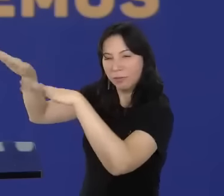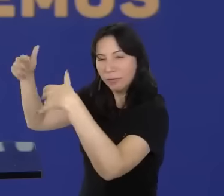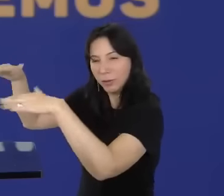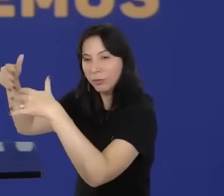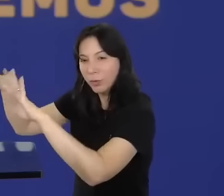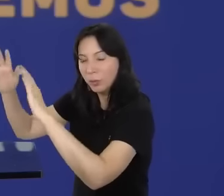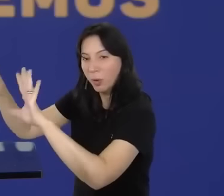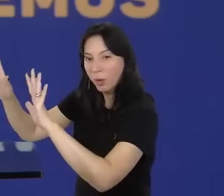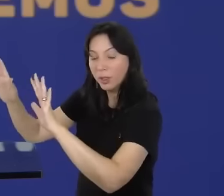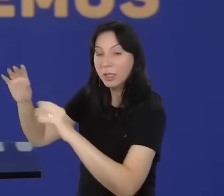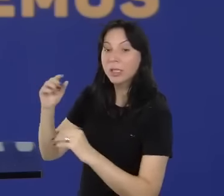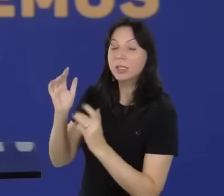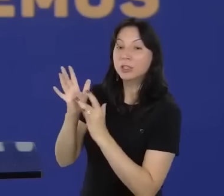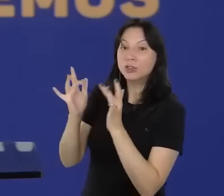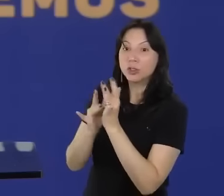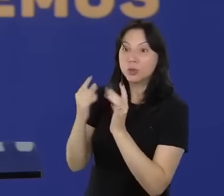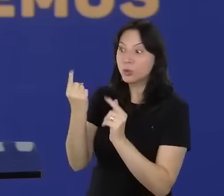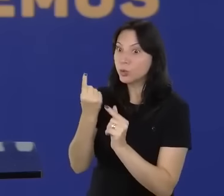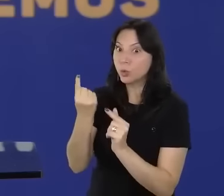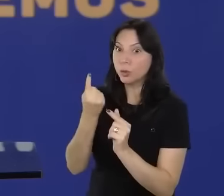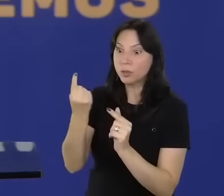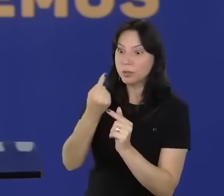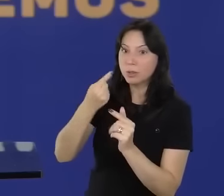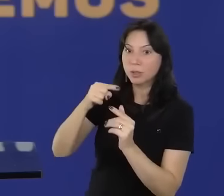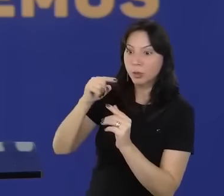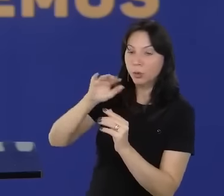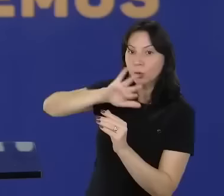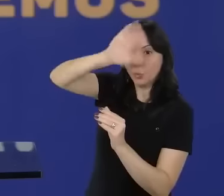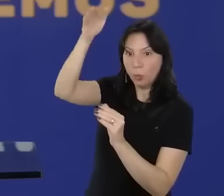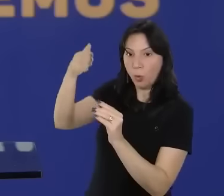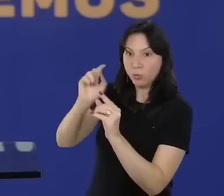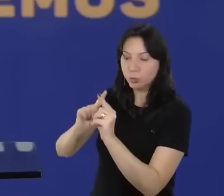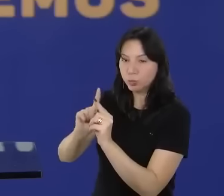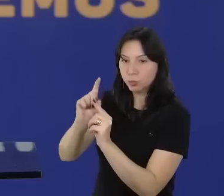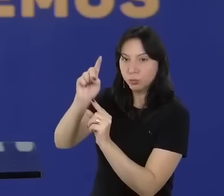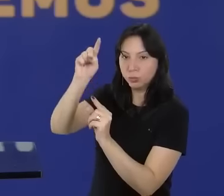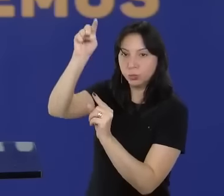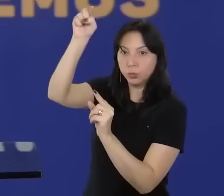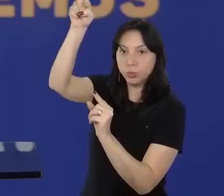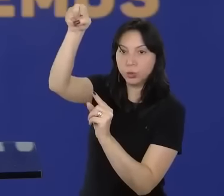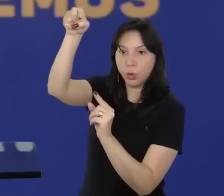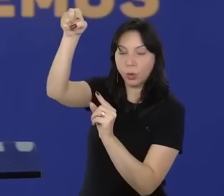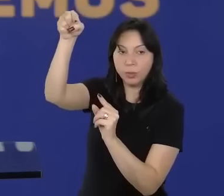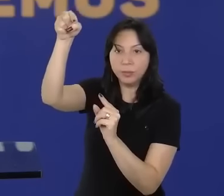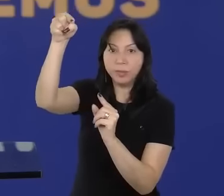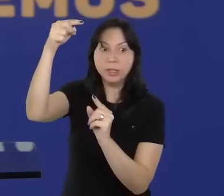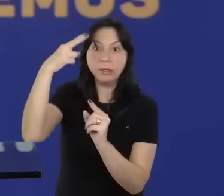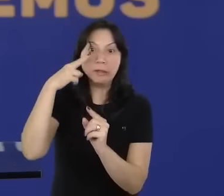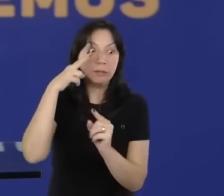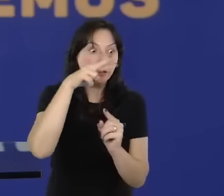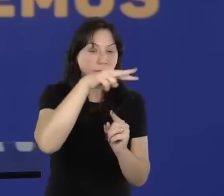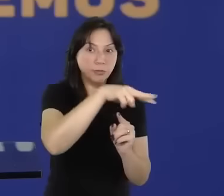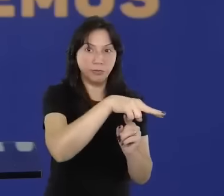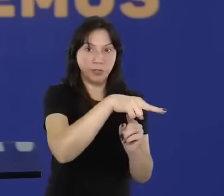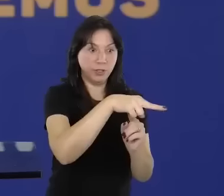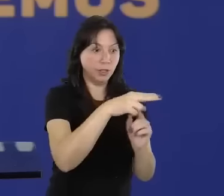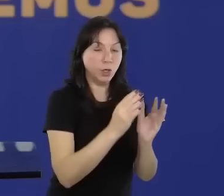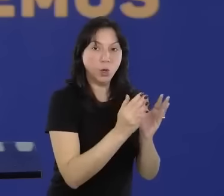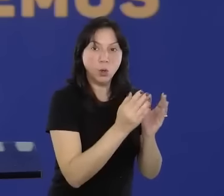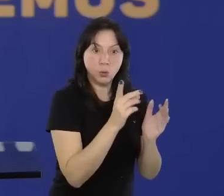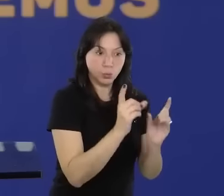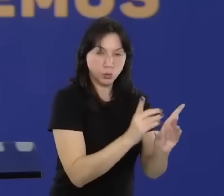diz o evangelista Marcos que ele Olhe paraos seus discípulos e os vê em perigo e ora por eles e vai